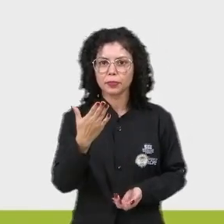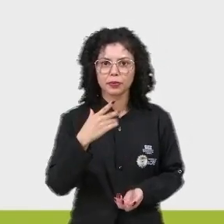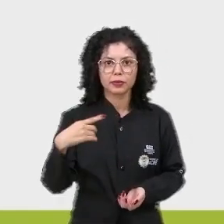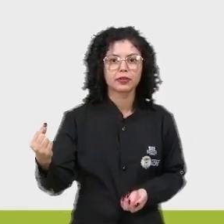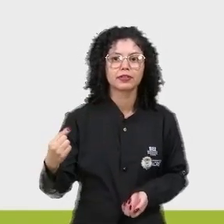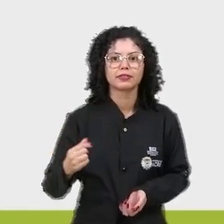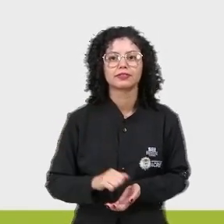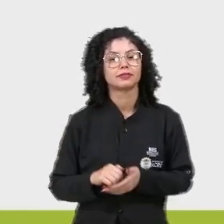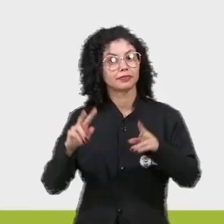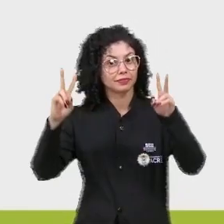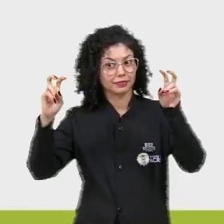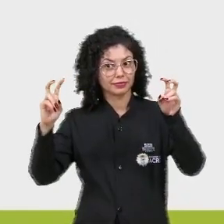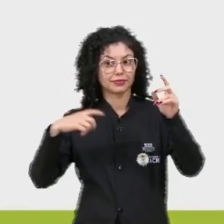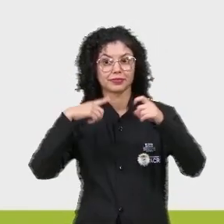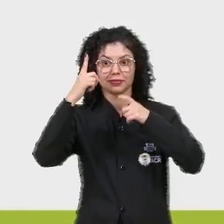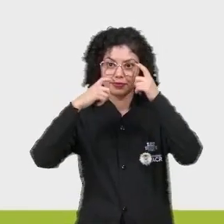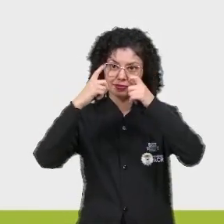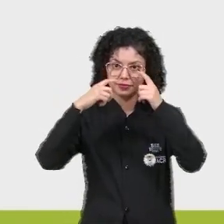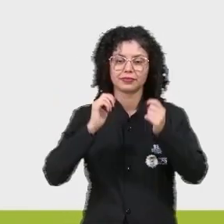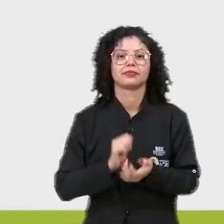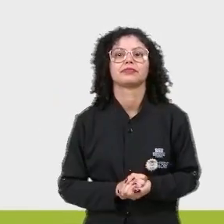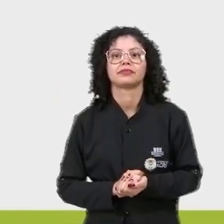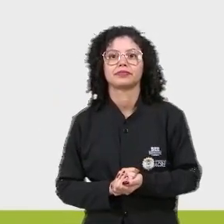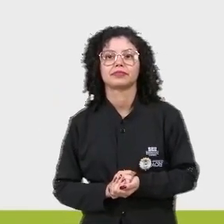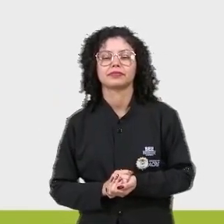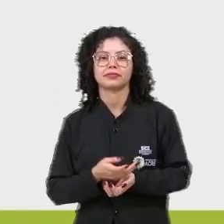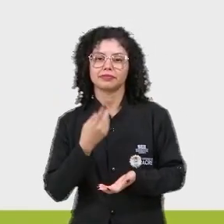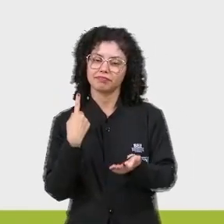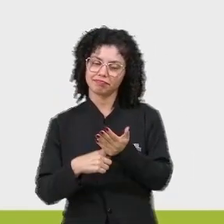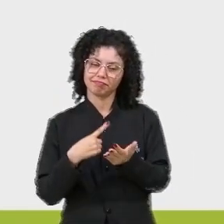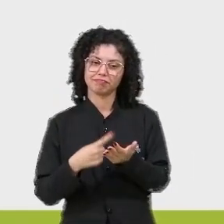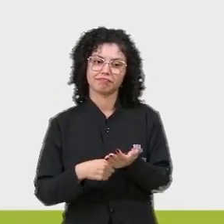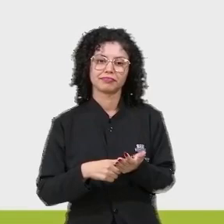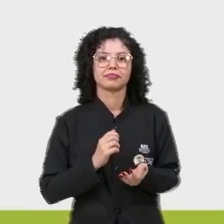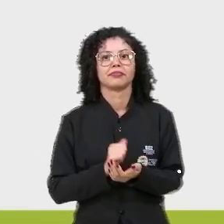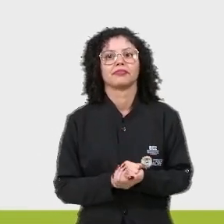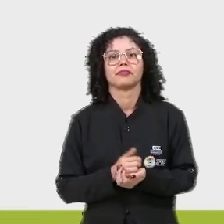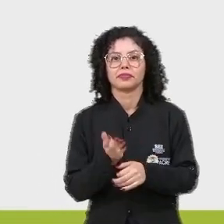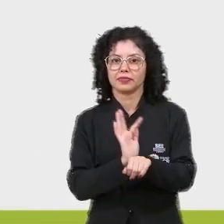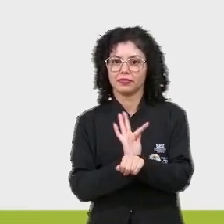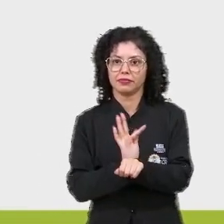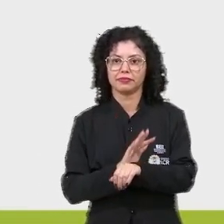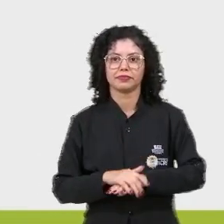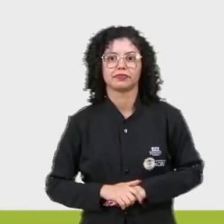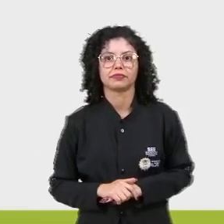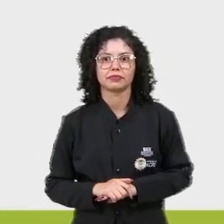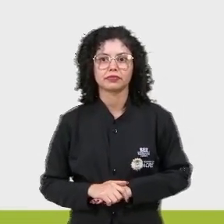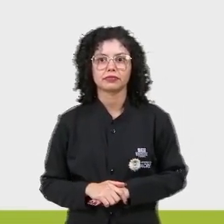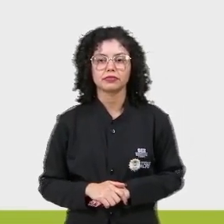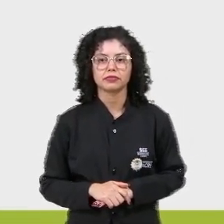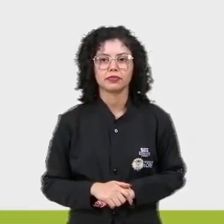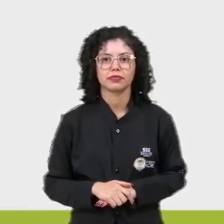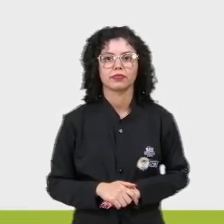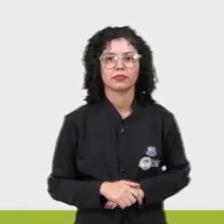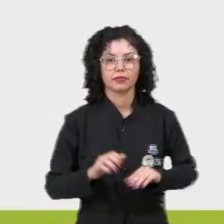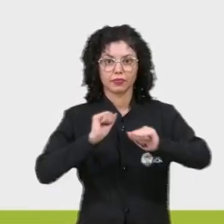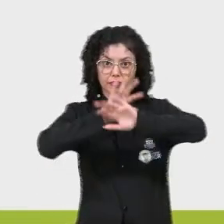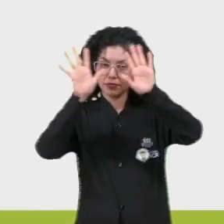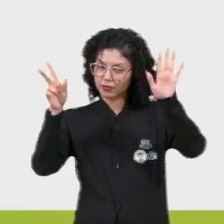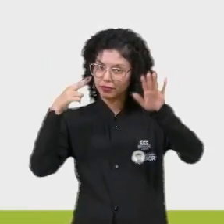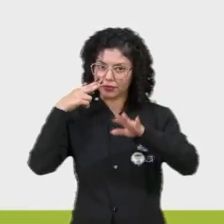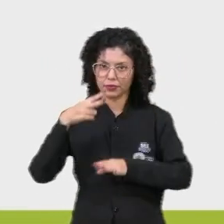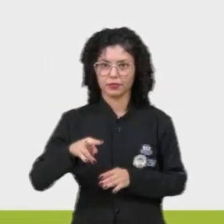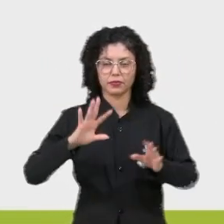que foi um jargão, uma expressão que ficou marcada ali no filme. Então está